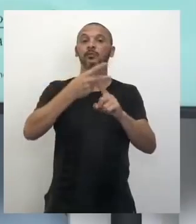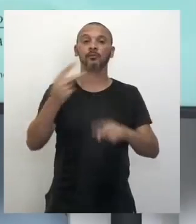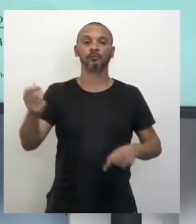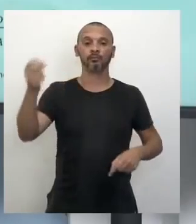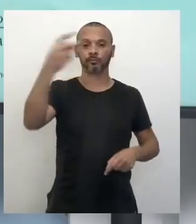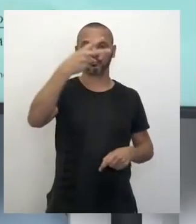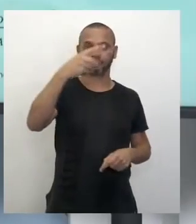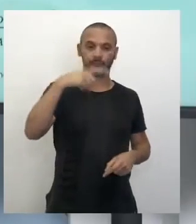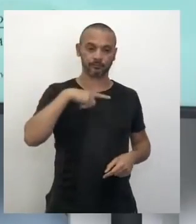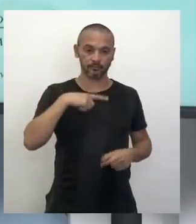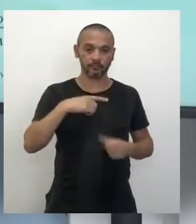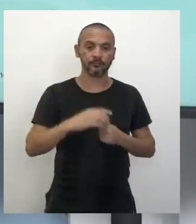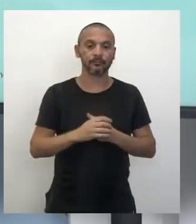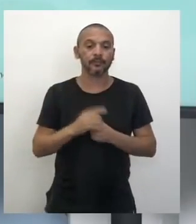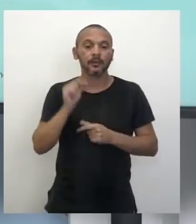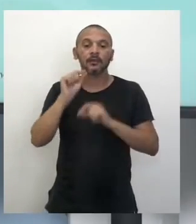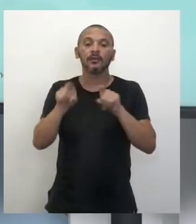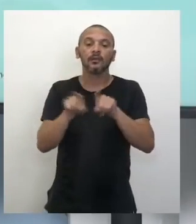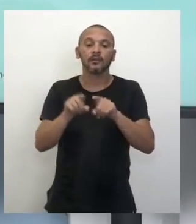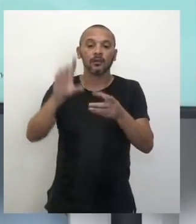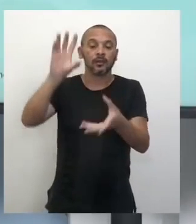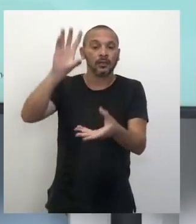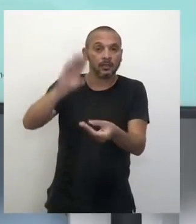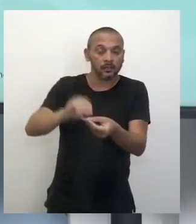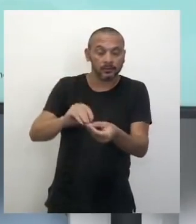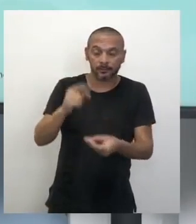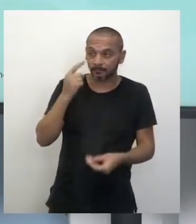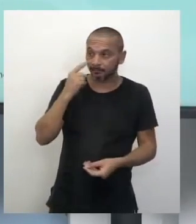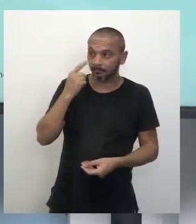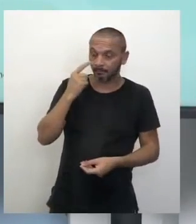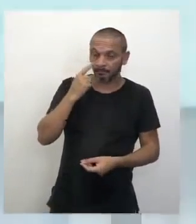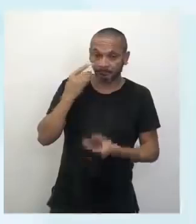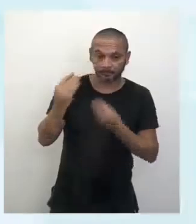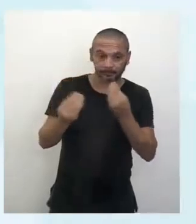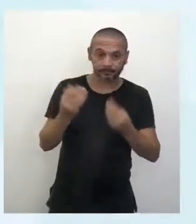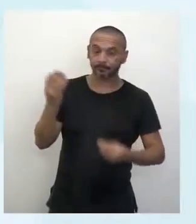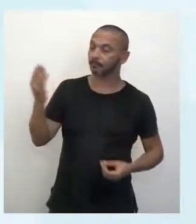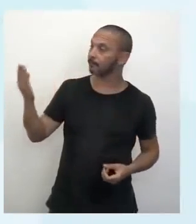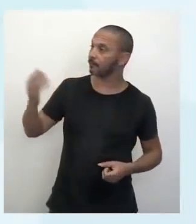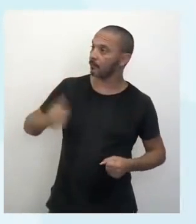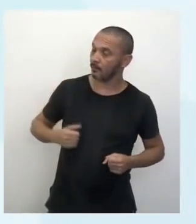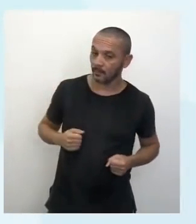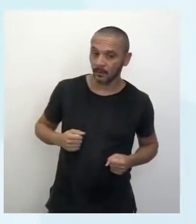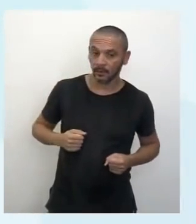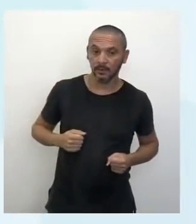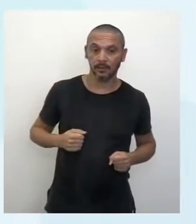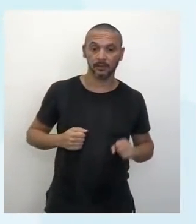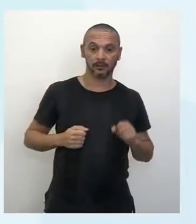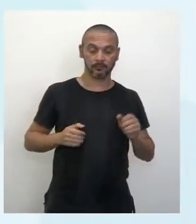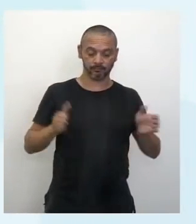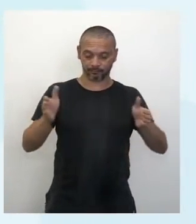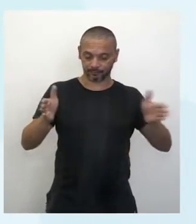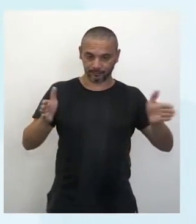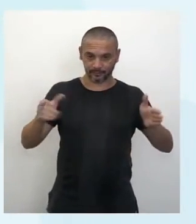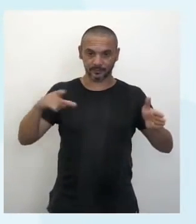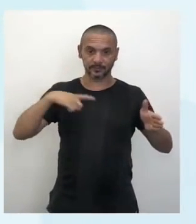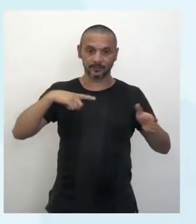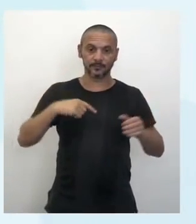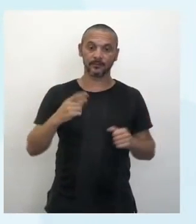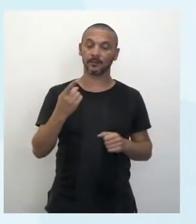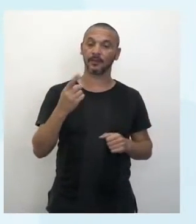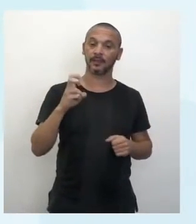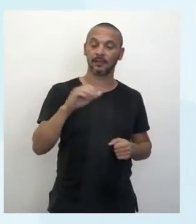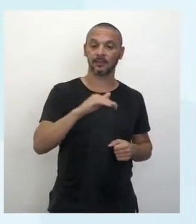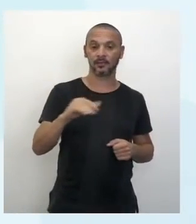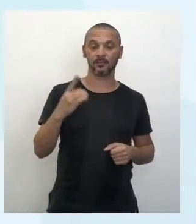quadrado, não é isso? Aqui a gente vai fazer um resumo, ó. Como que ficou a nossa razão aí? Na razão dos lados, ficou 15,